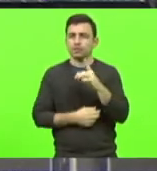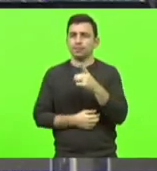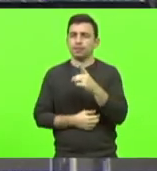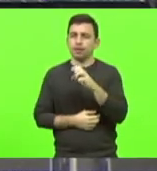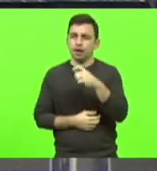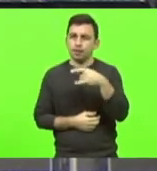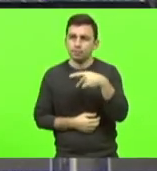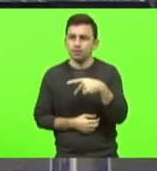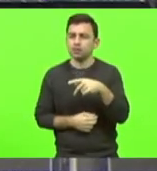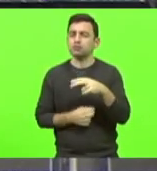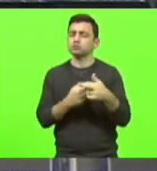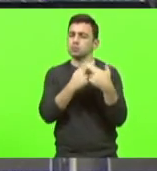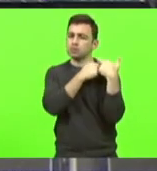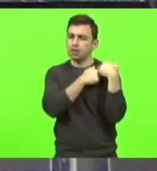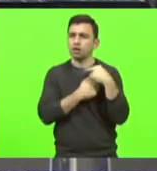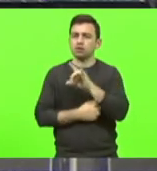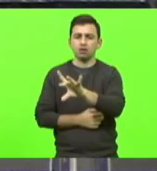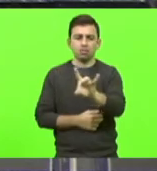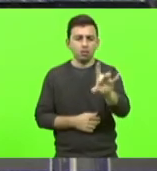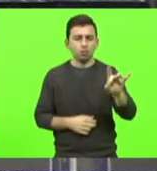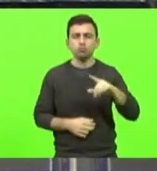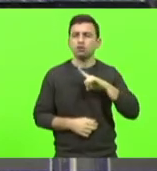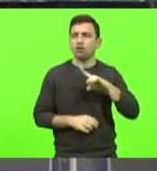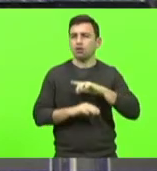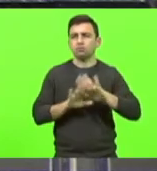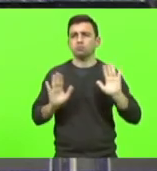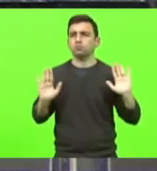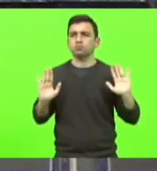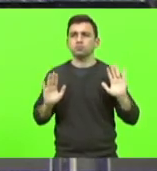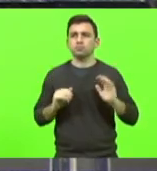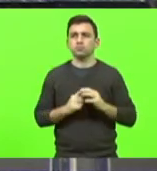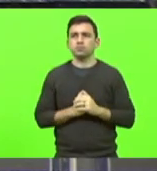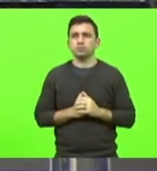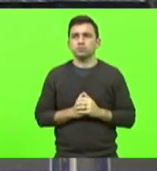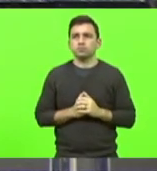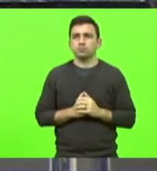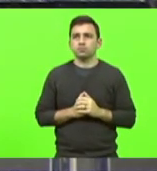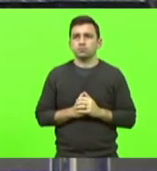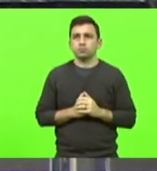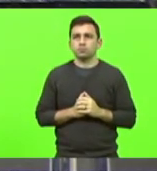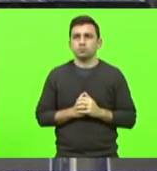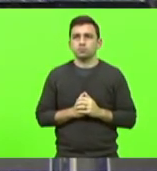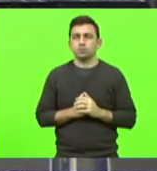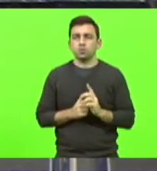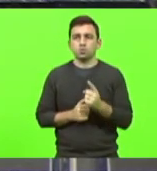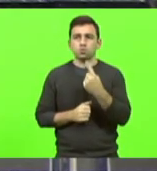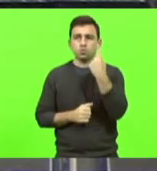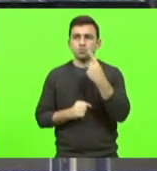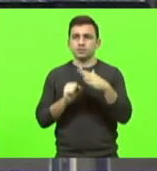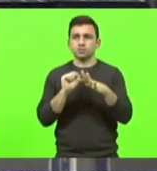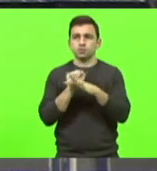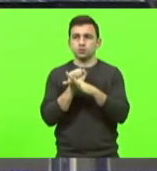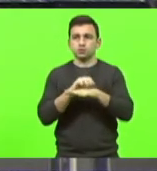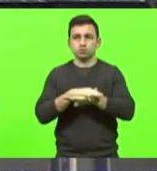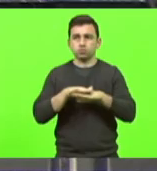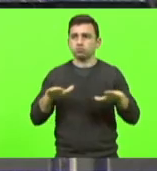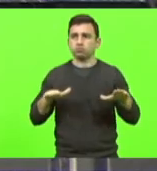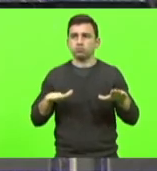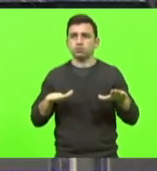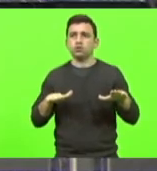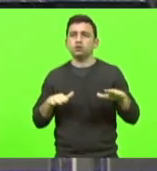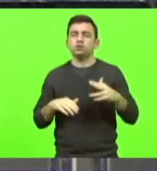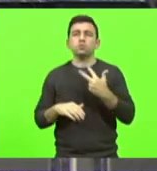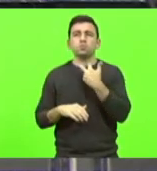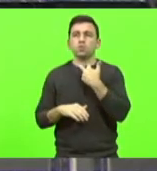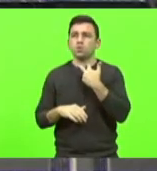e o gp faz sua parte Deputado é Felipe Estevão uma segurança só agora não pode